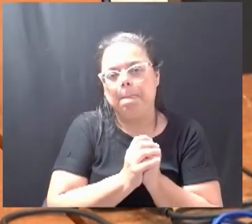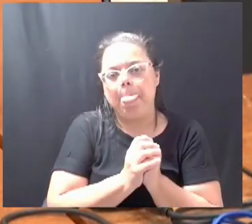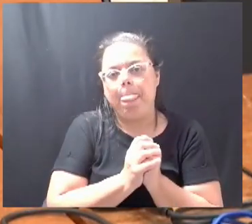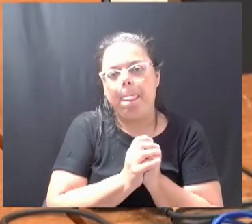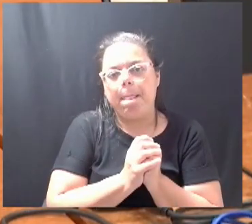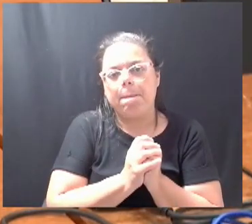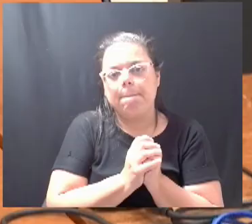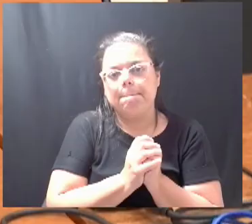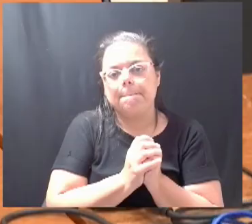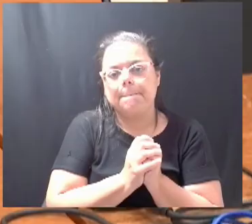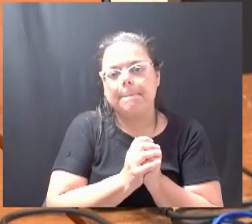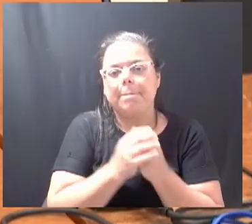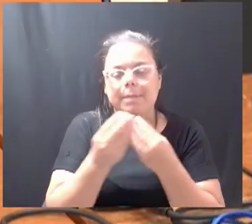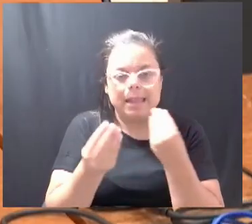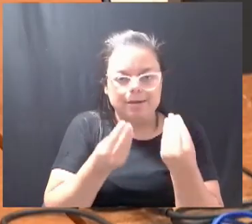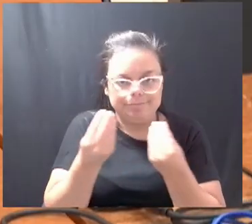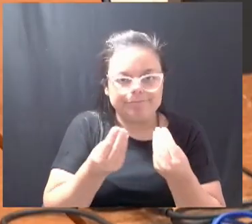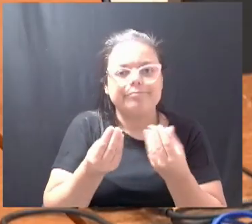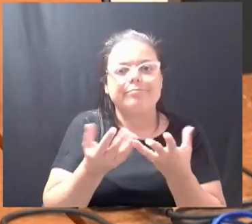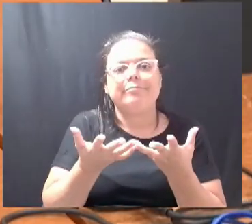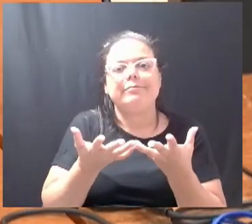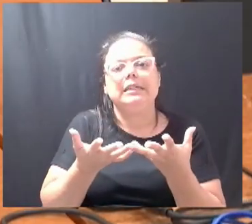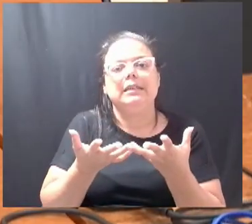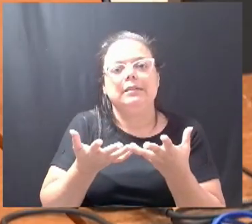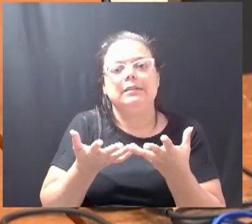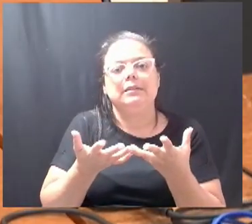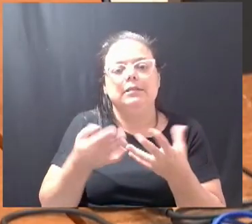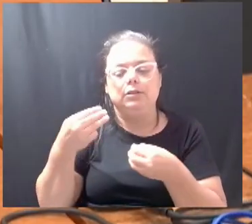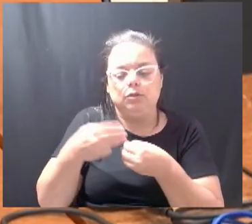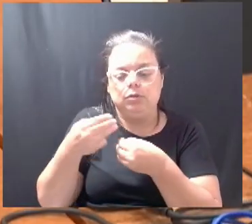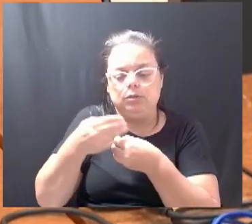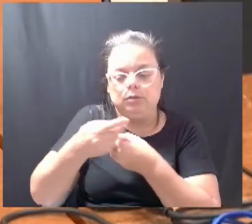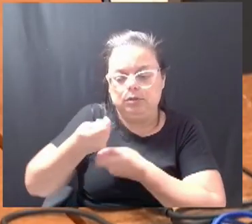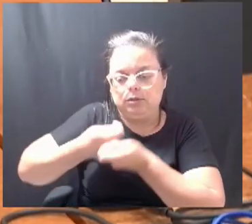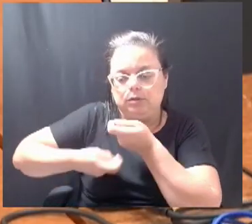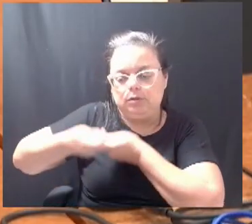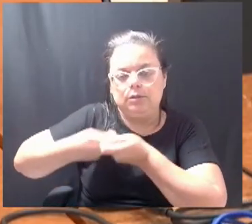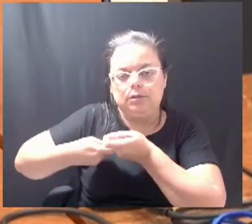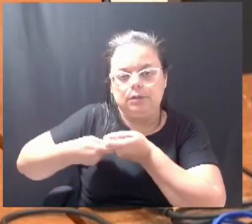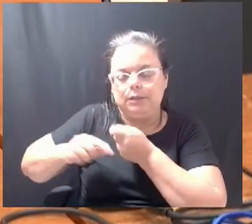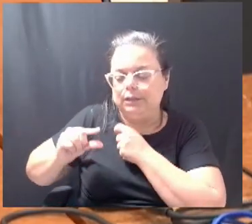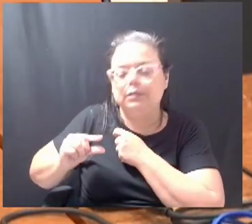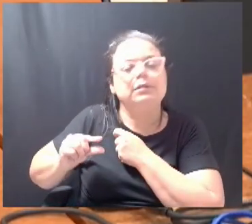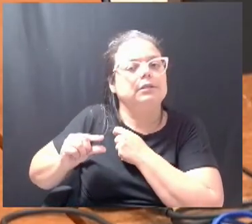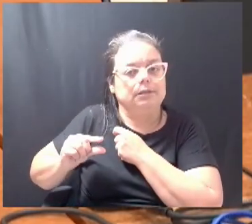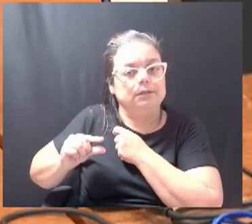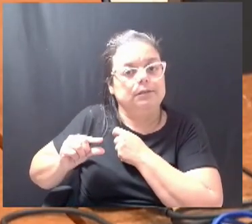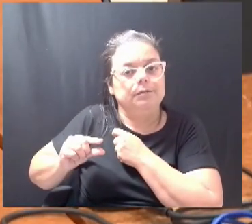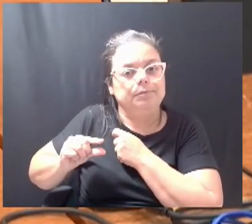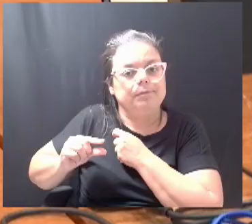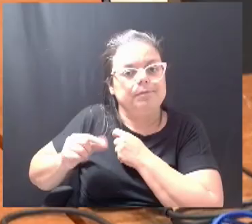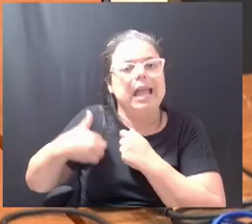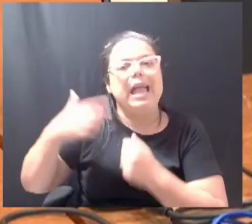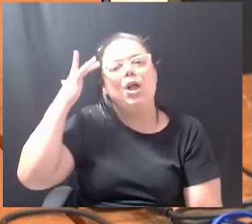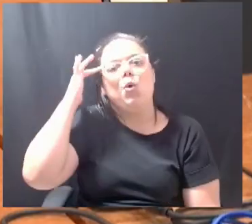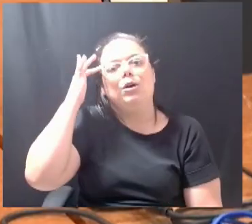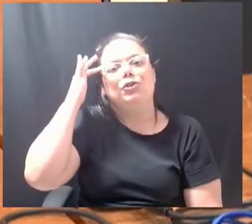o financeiro aí do município, vamos pensar assim, eu acho que é capacitação de